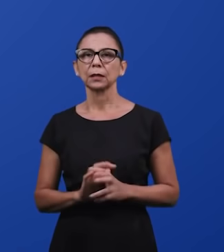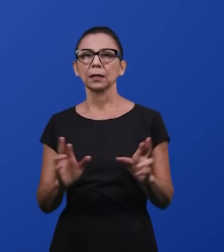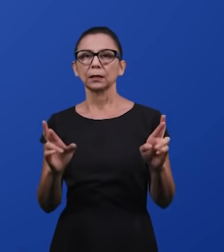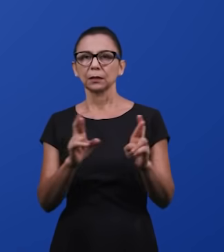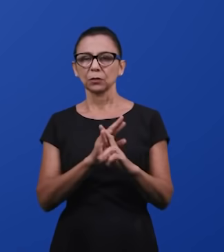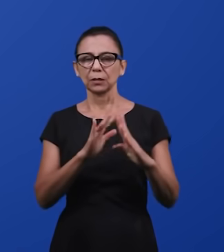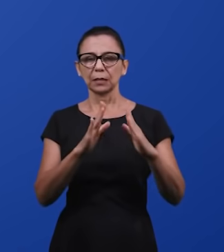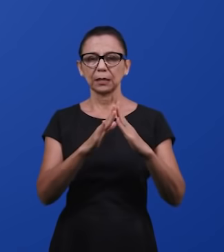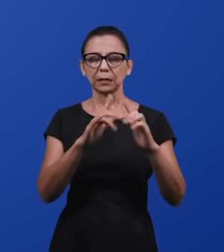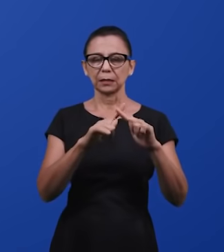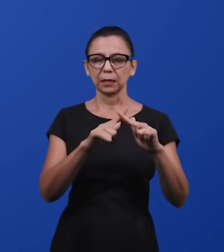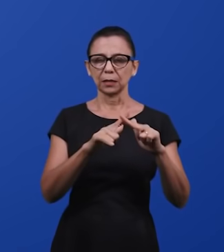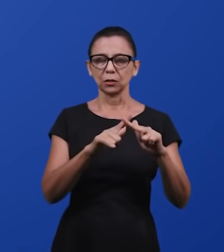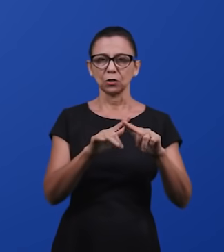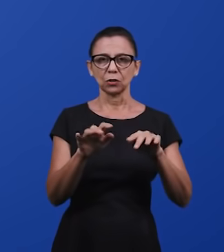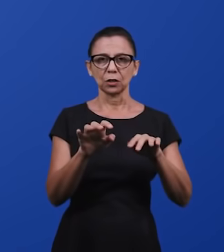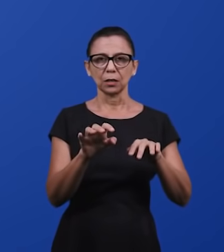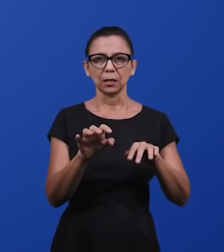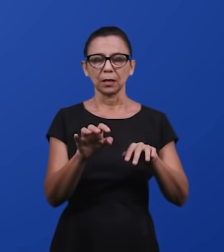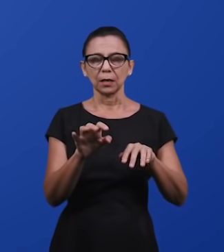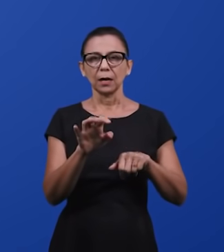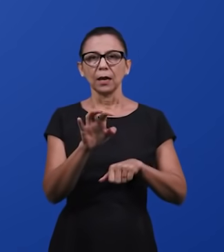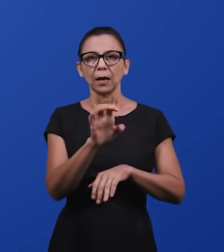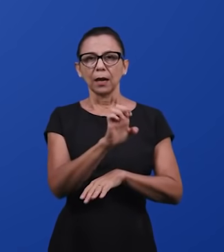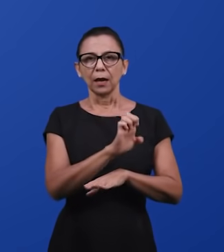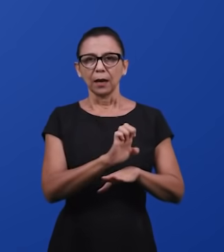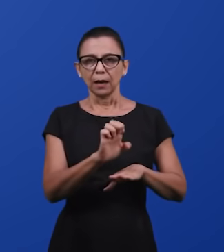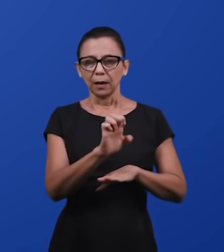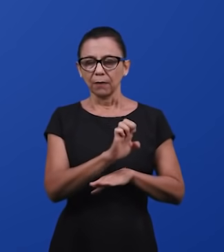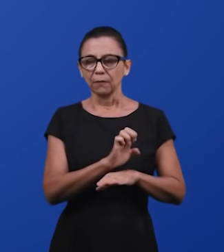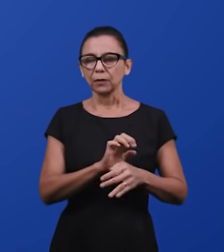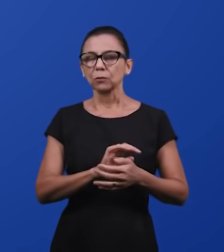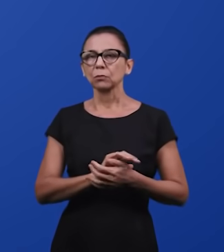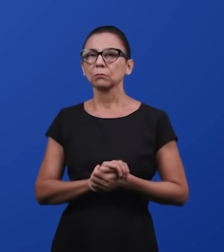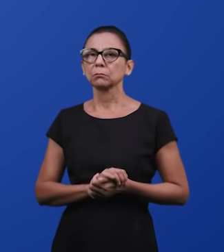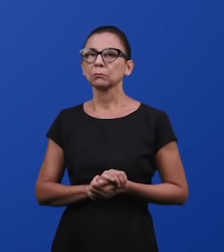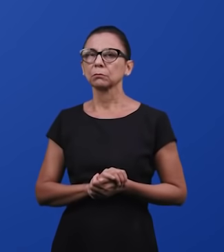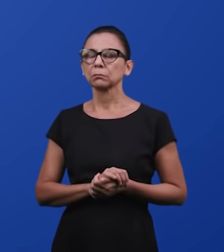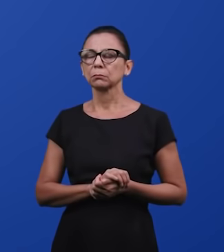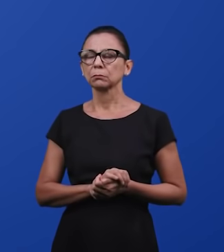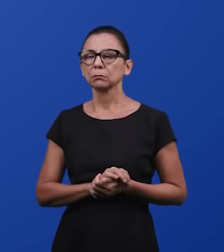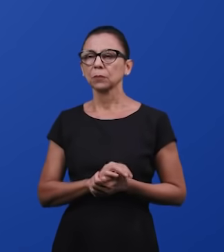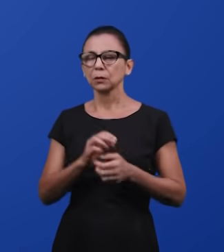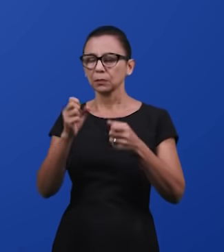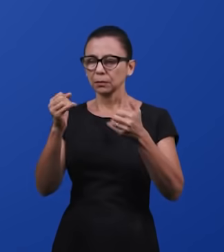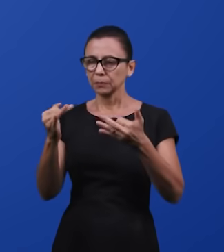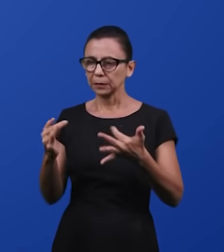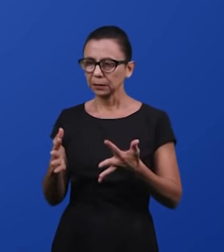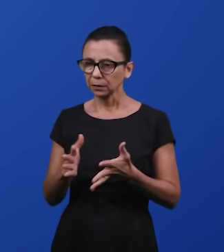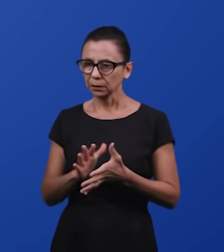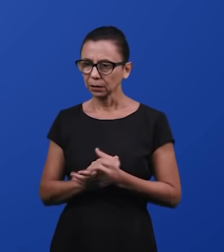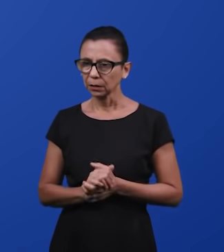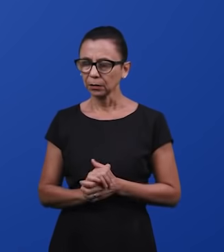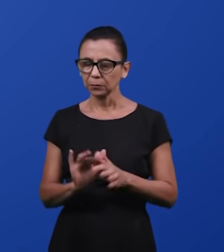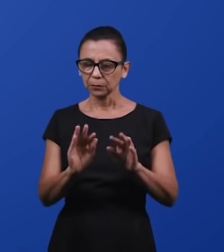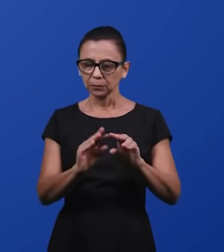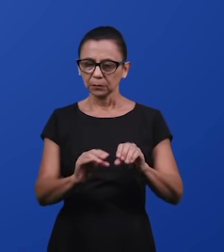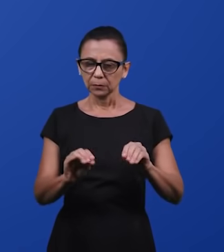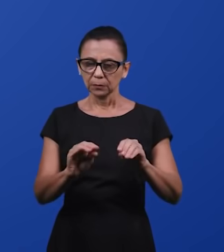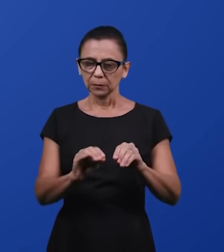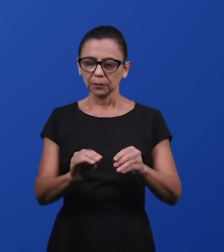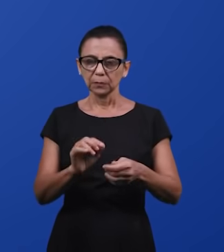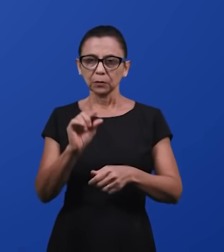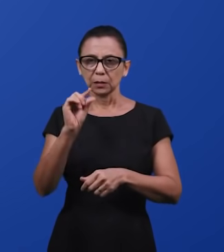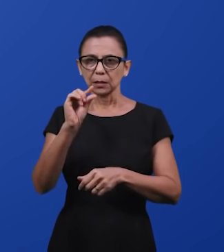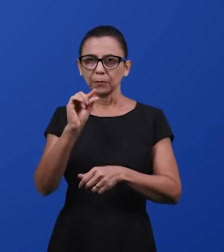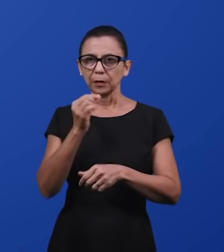igreja de Éfeso, falamos dos terrenos ali, da boa semente, e ela glorificou muito o nome do Senhor, se